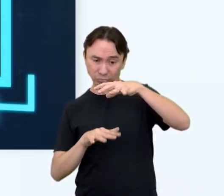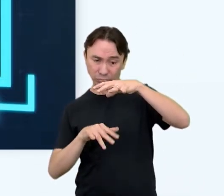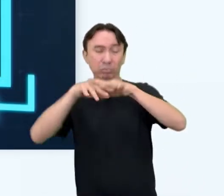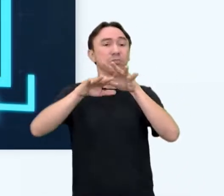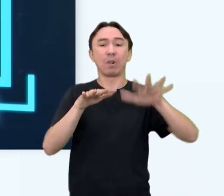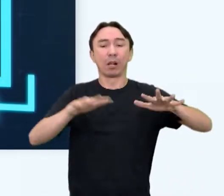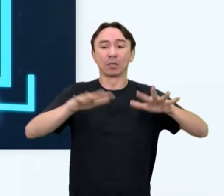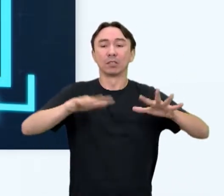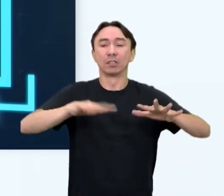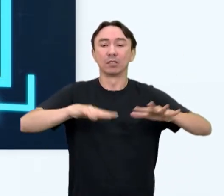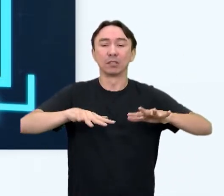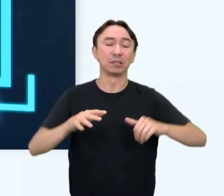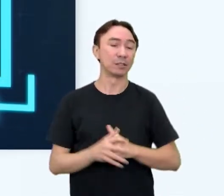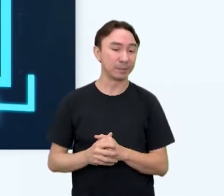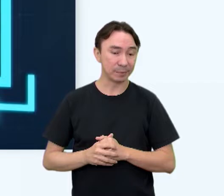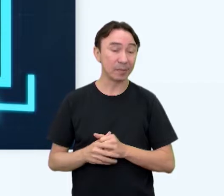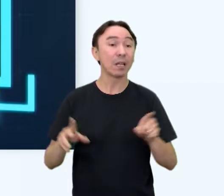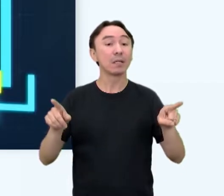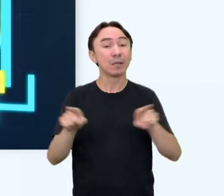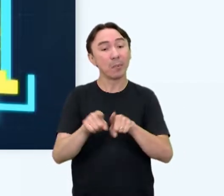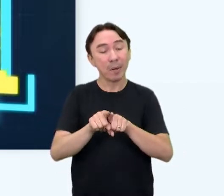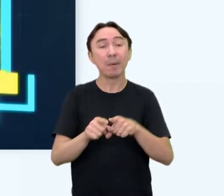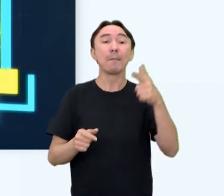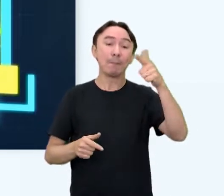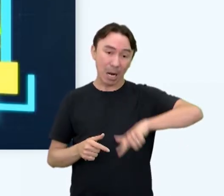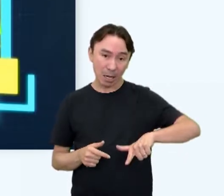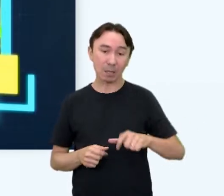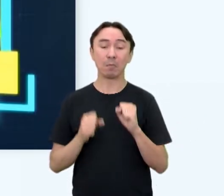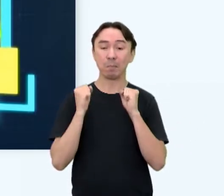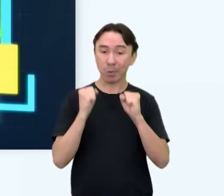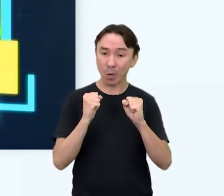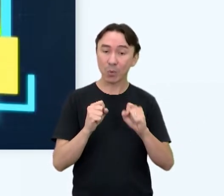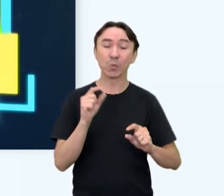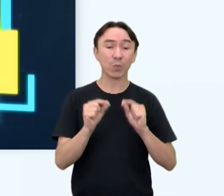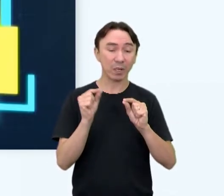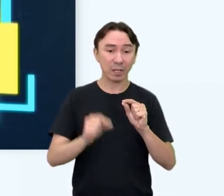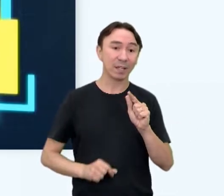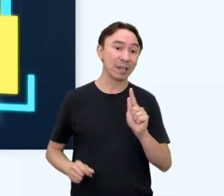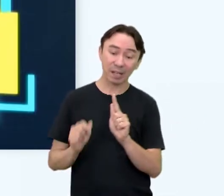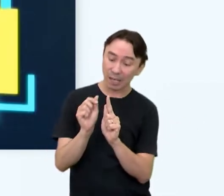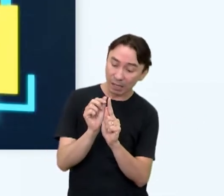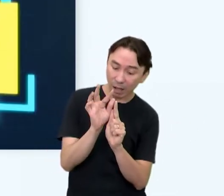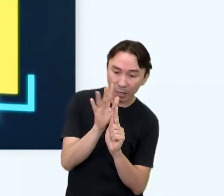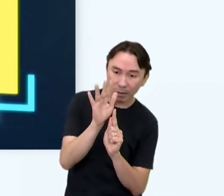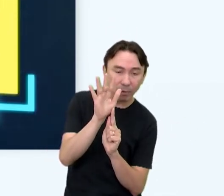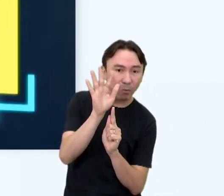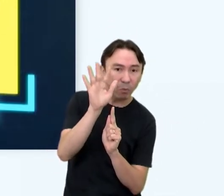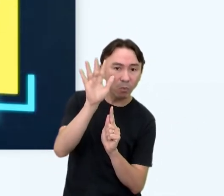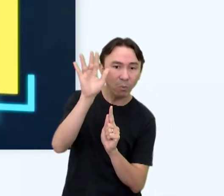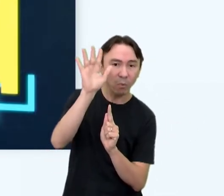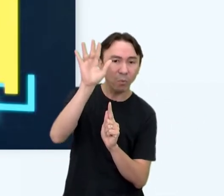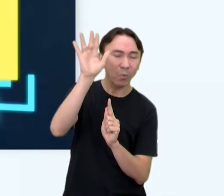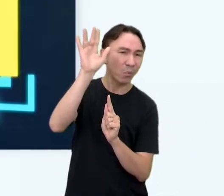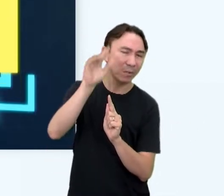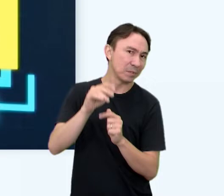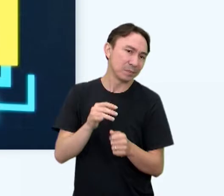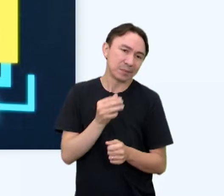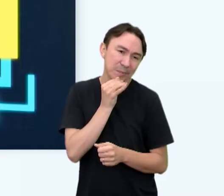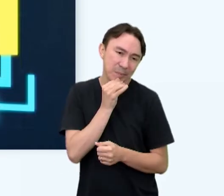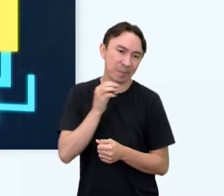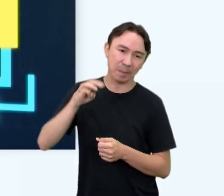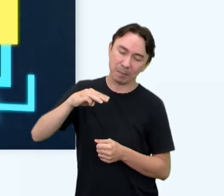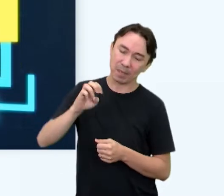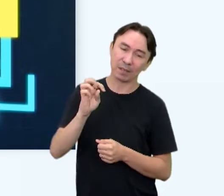Outros fatores que podem gerar os terremotos são deslocamentos de gases no interior da Terra, como o metano, por